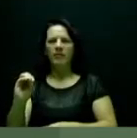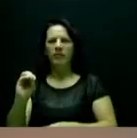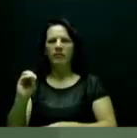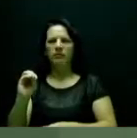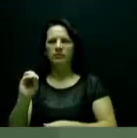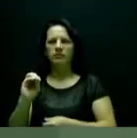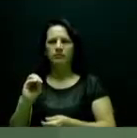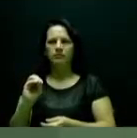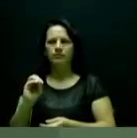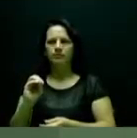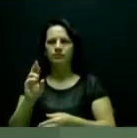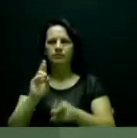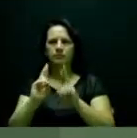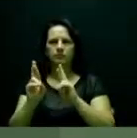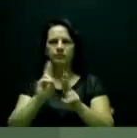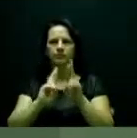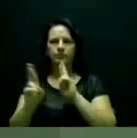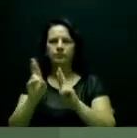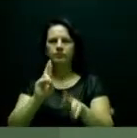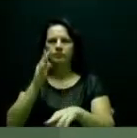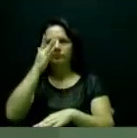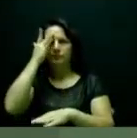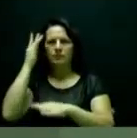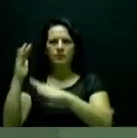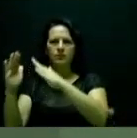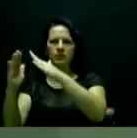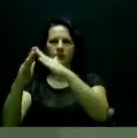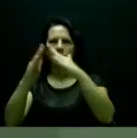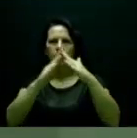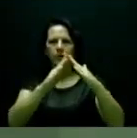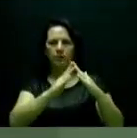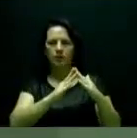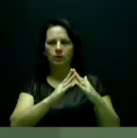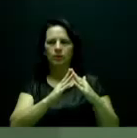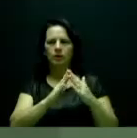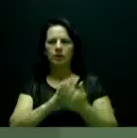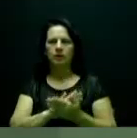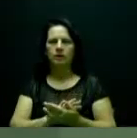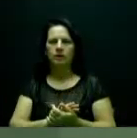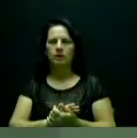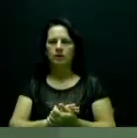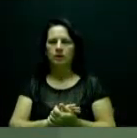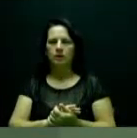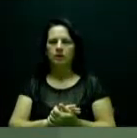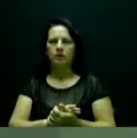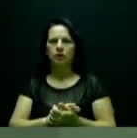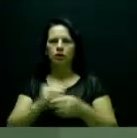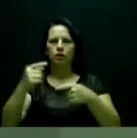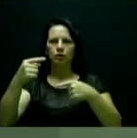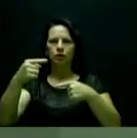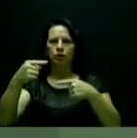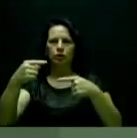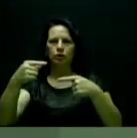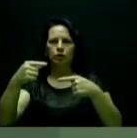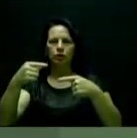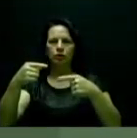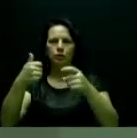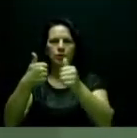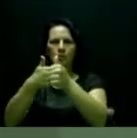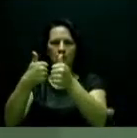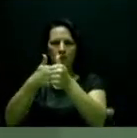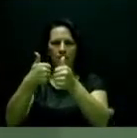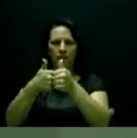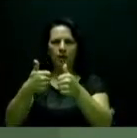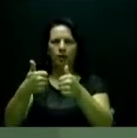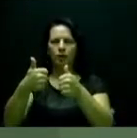a reclamação dos moradores, vereador Aguinaldo, daquela localidade, pedindo para que se usasse, que se